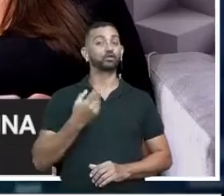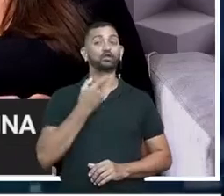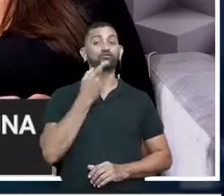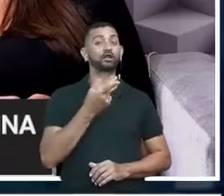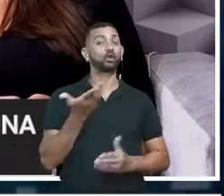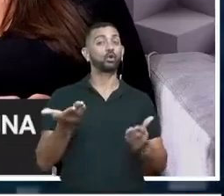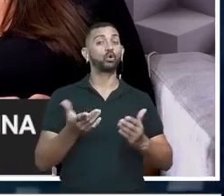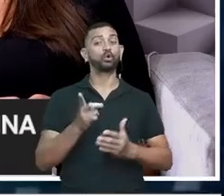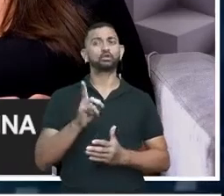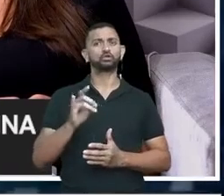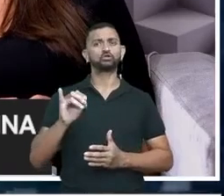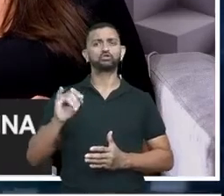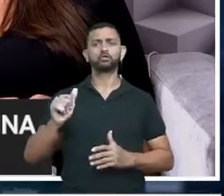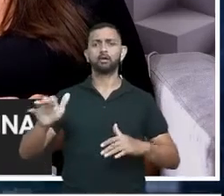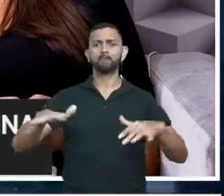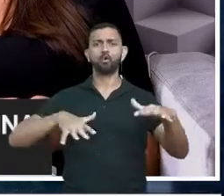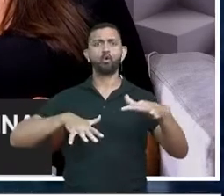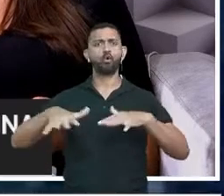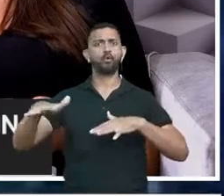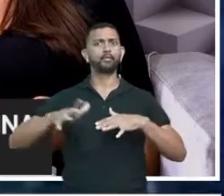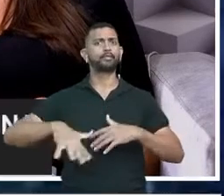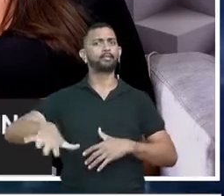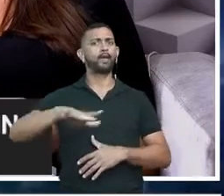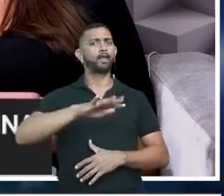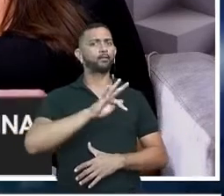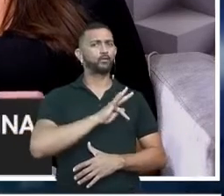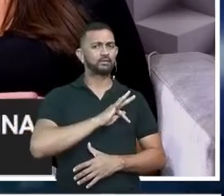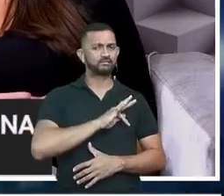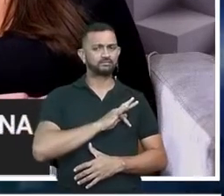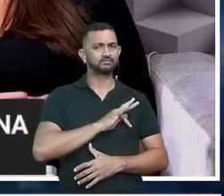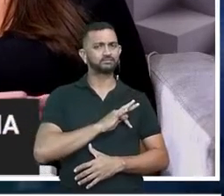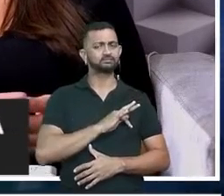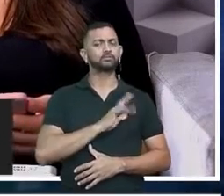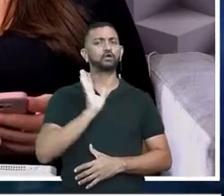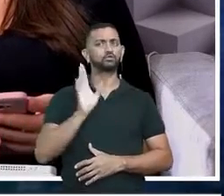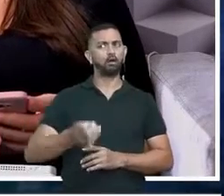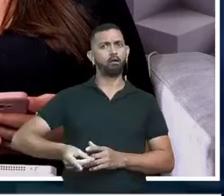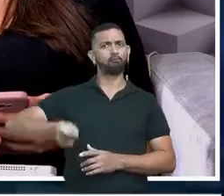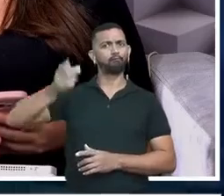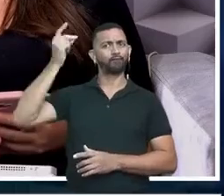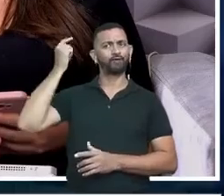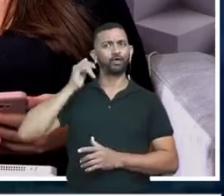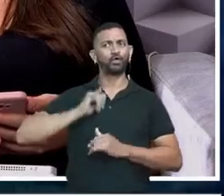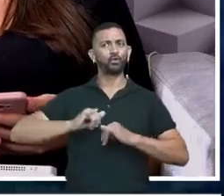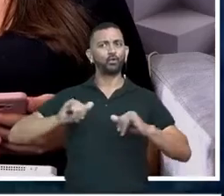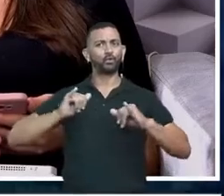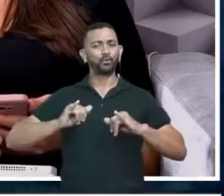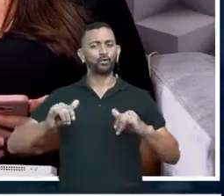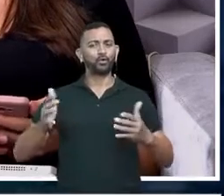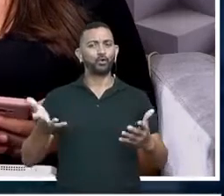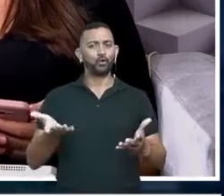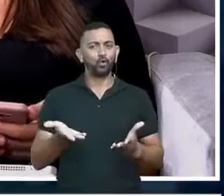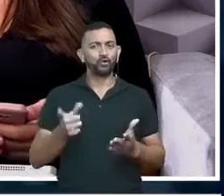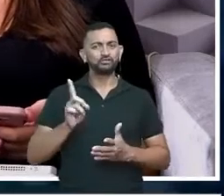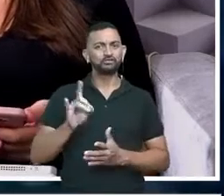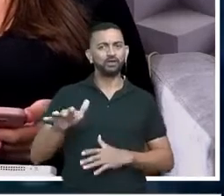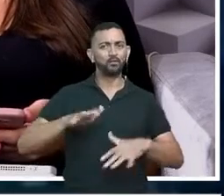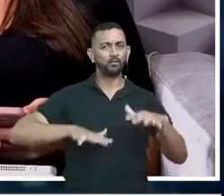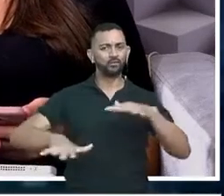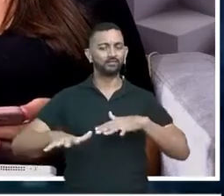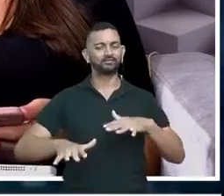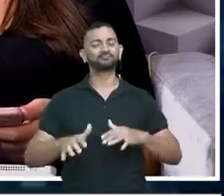dá para a gente falar desse dia movimentadíssimo na área policial fazia muito tempo que a gente não tinha um dia tão